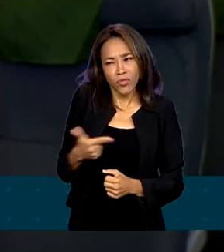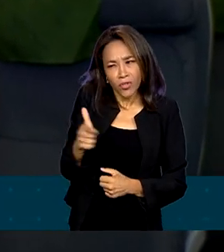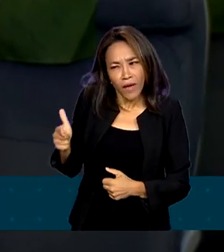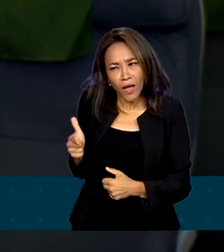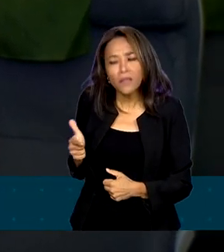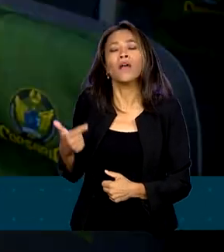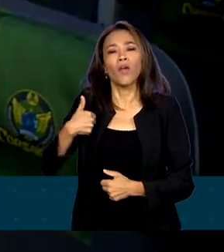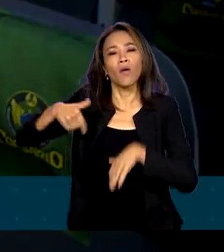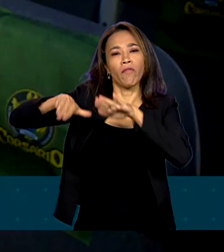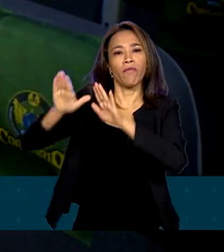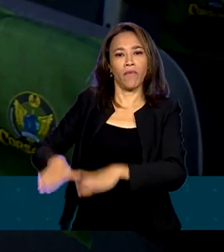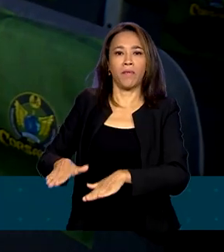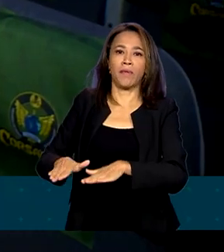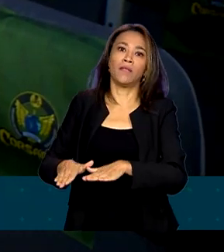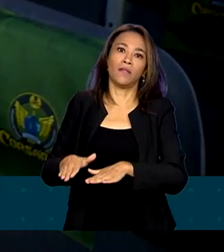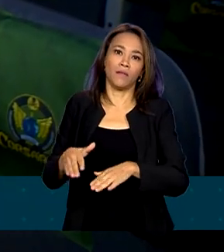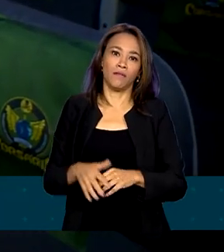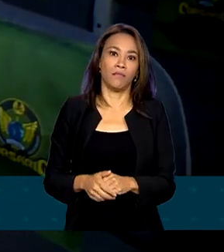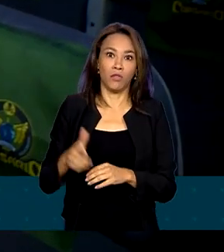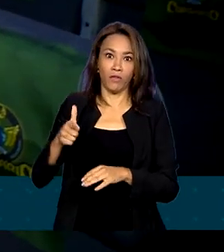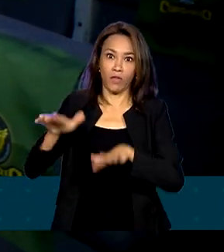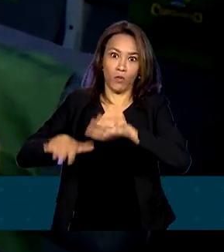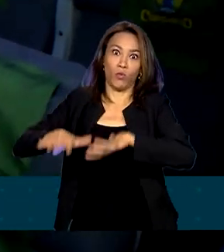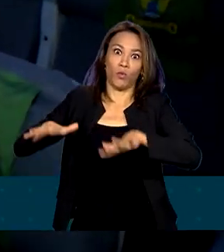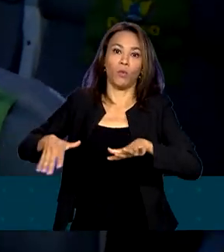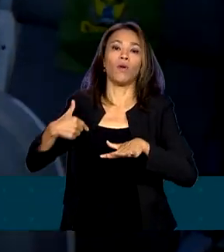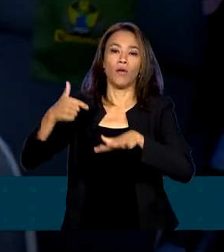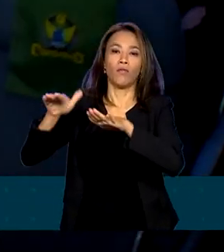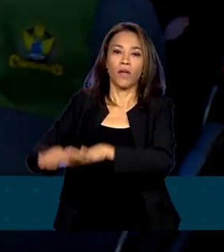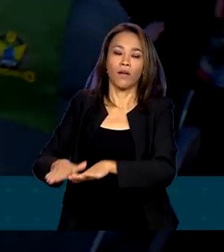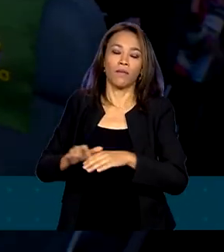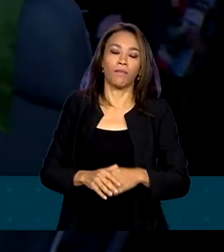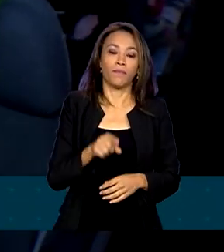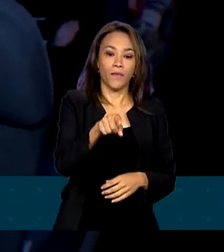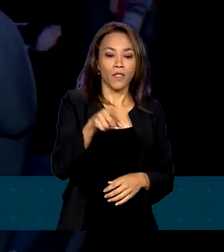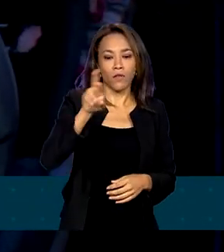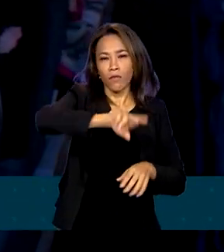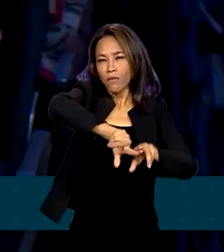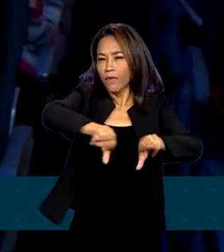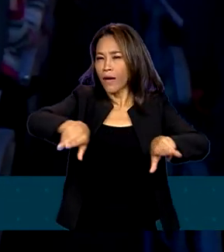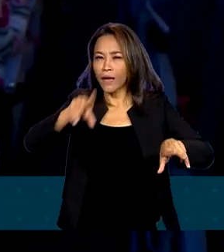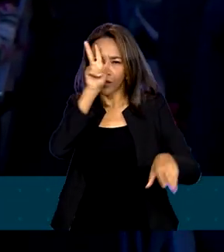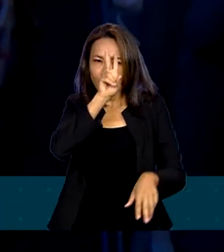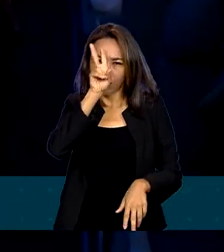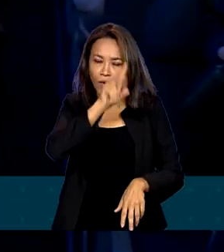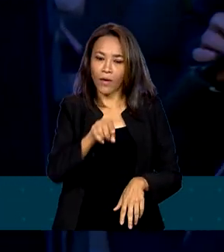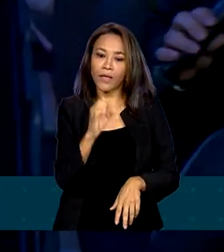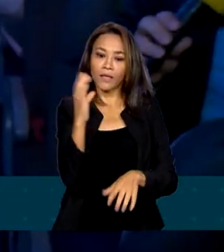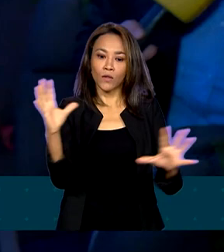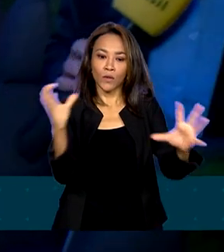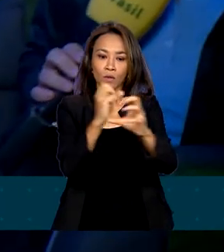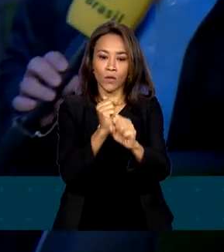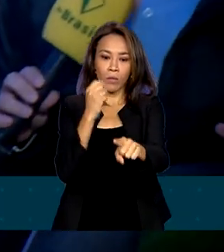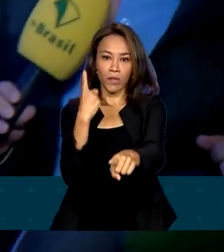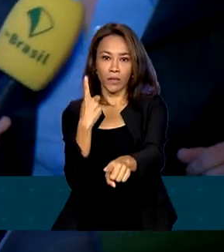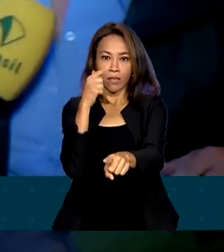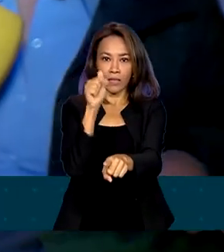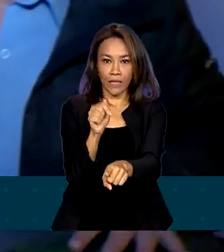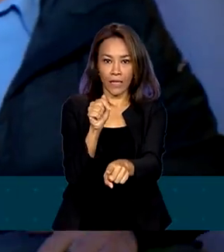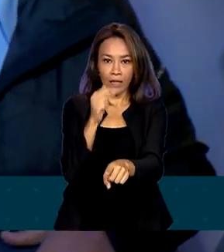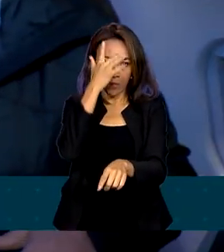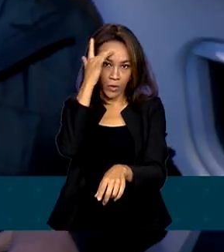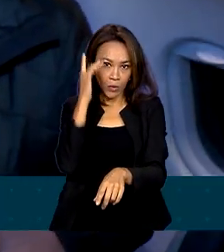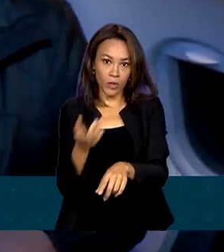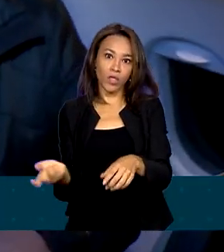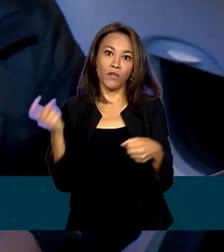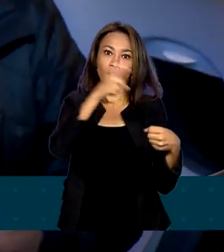iria permanecer lá. Histórias que se assemelham e se cruzam. As 17 pessoas que retornam ao Brasil